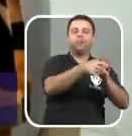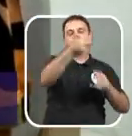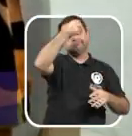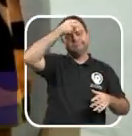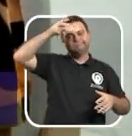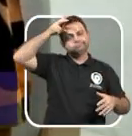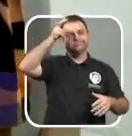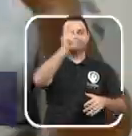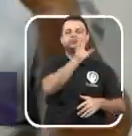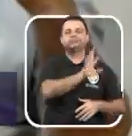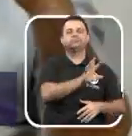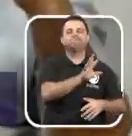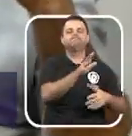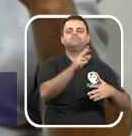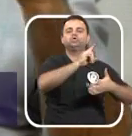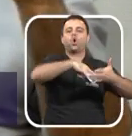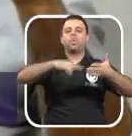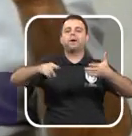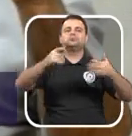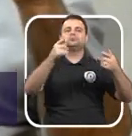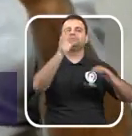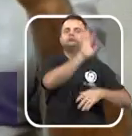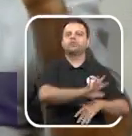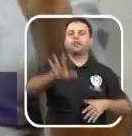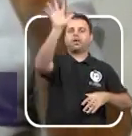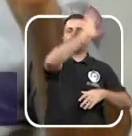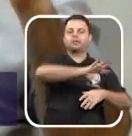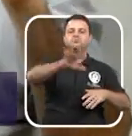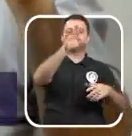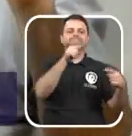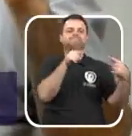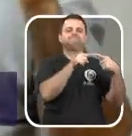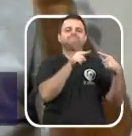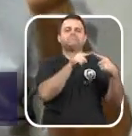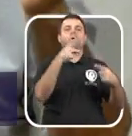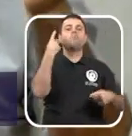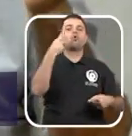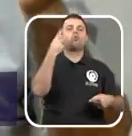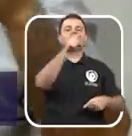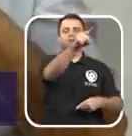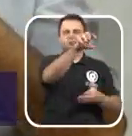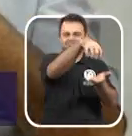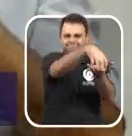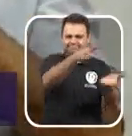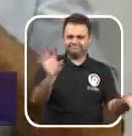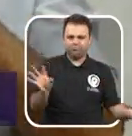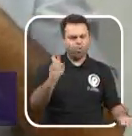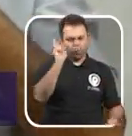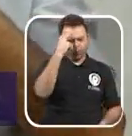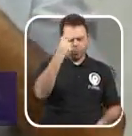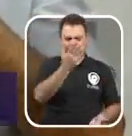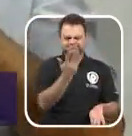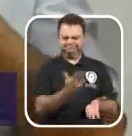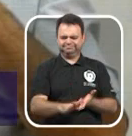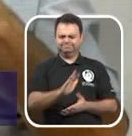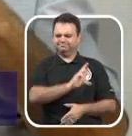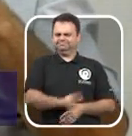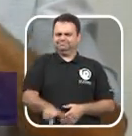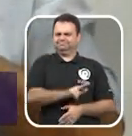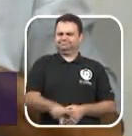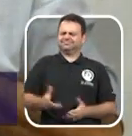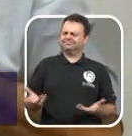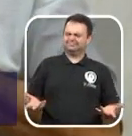documento geral. Isso é um absurdo, isso tinha que estar na administração, na procuradoria, sei lá onde, menos na cultura. Então é bem ridículo, né?